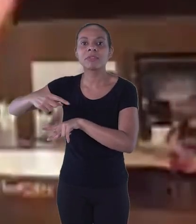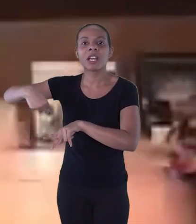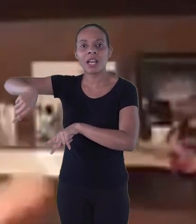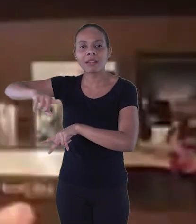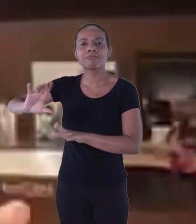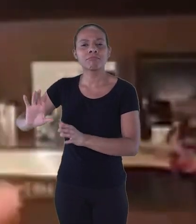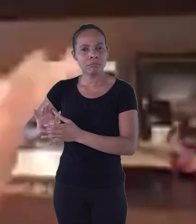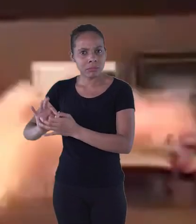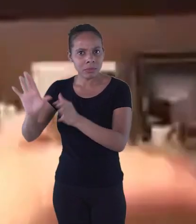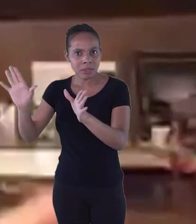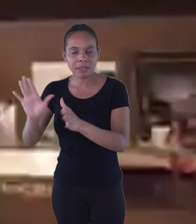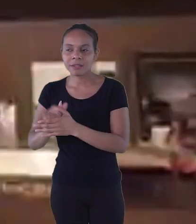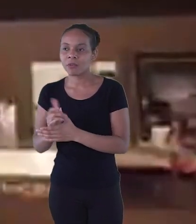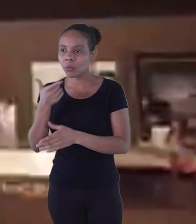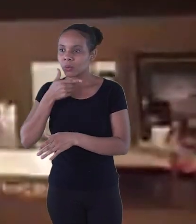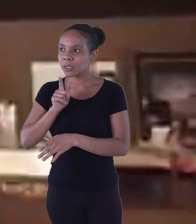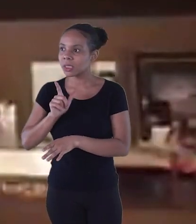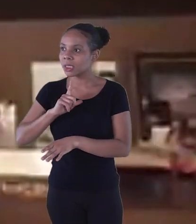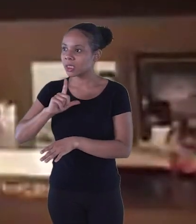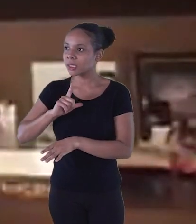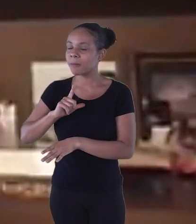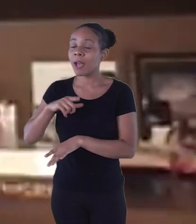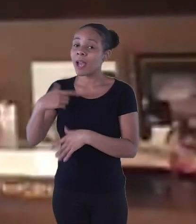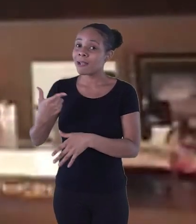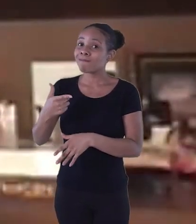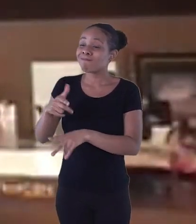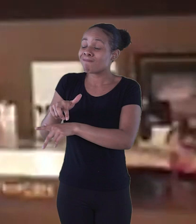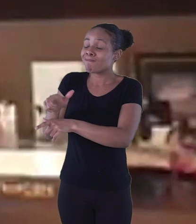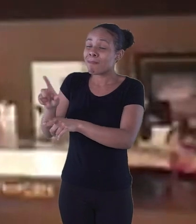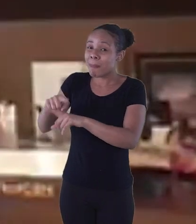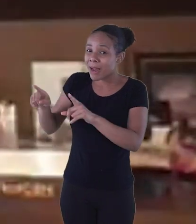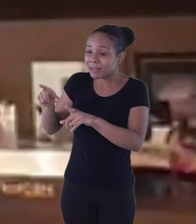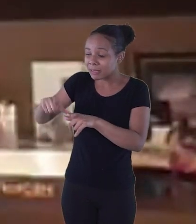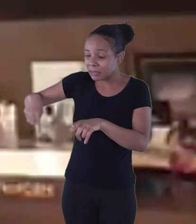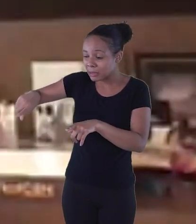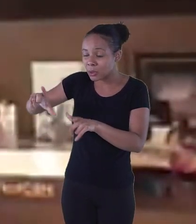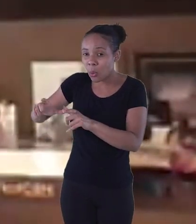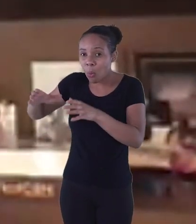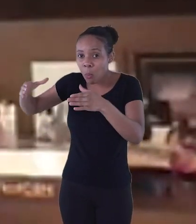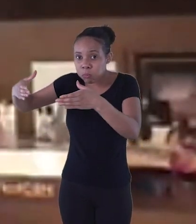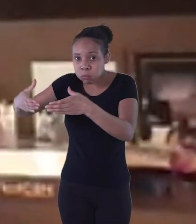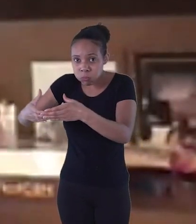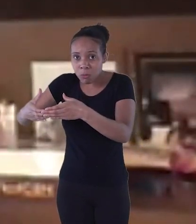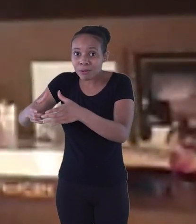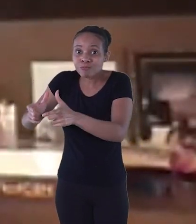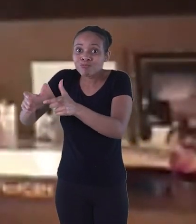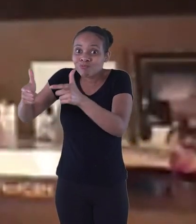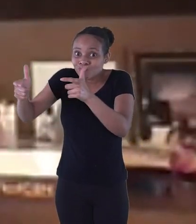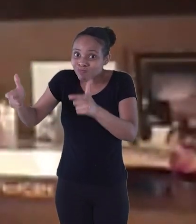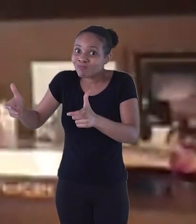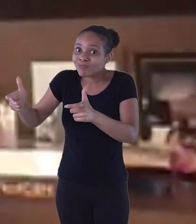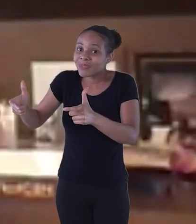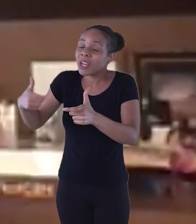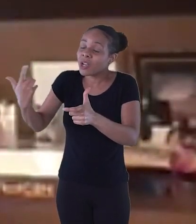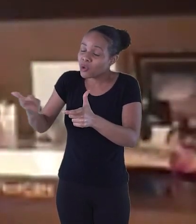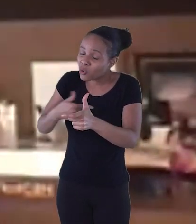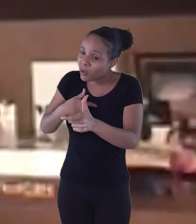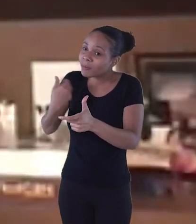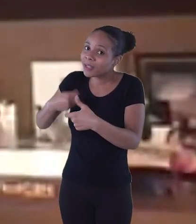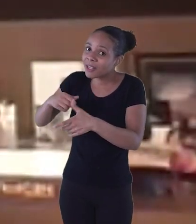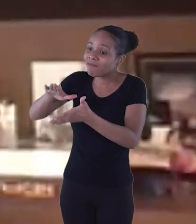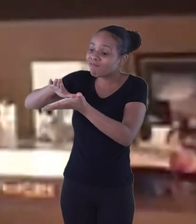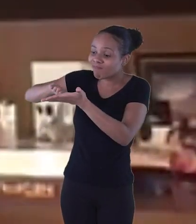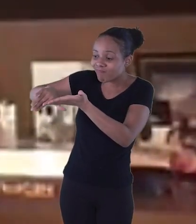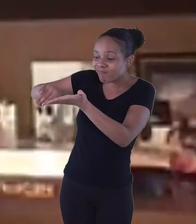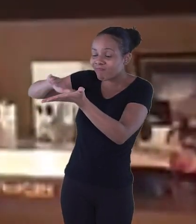Janeiro, vimos que tínhamos muitas, tínhamos que cortar algumas, infelizmente. Jogadores de futebol. Porque uma preocupação